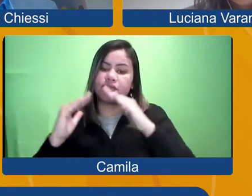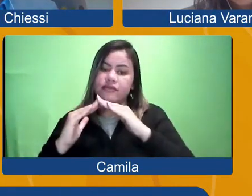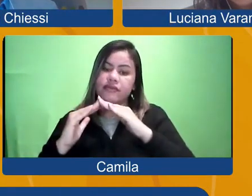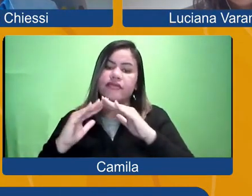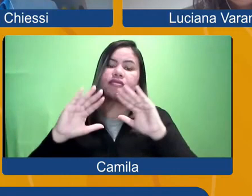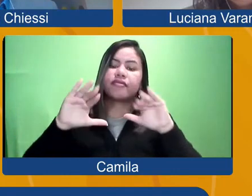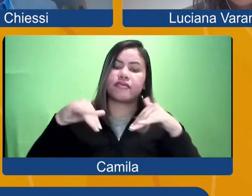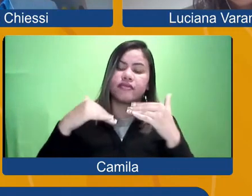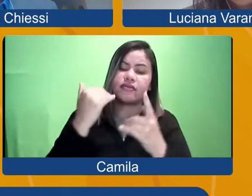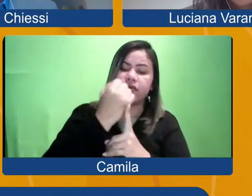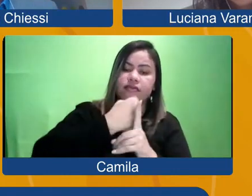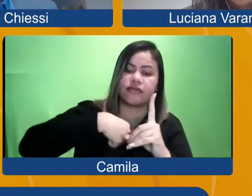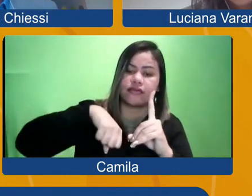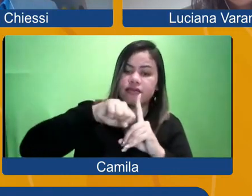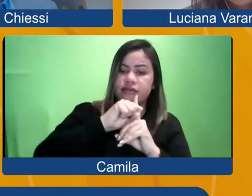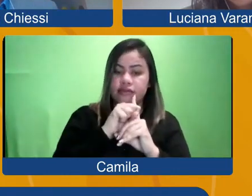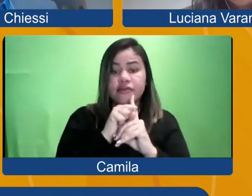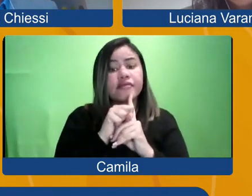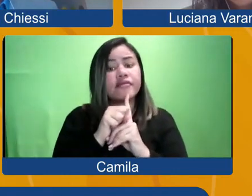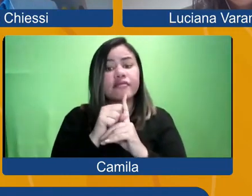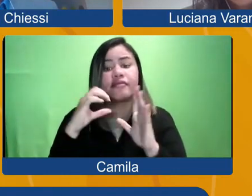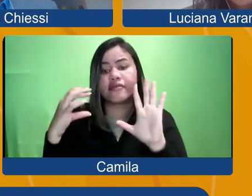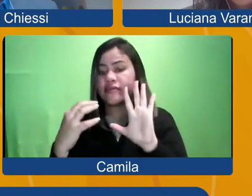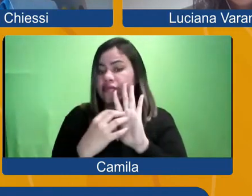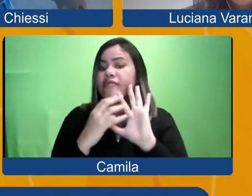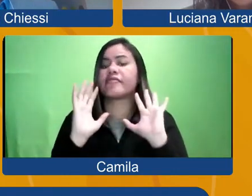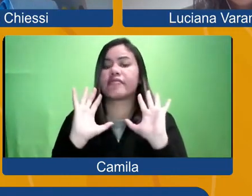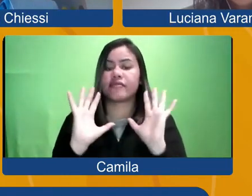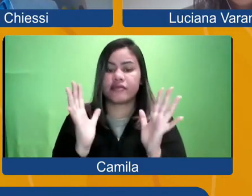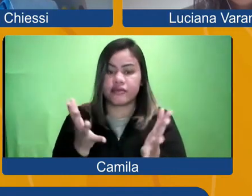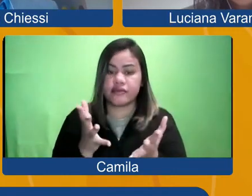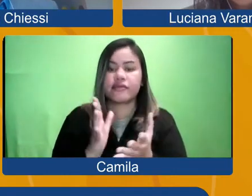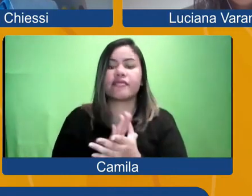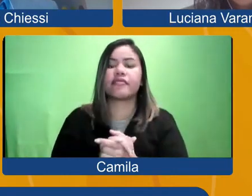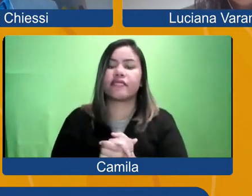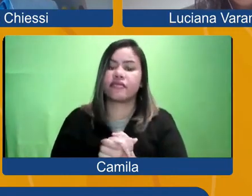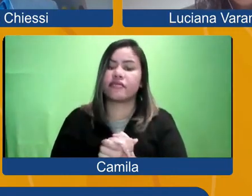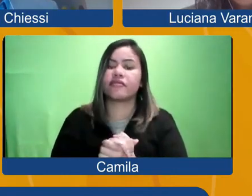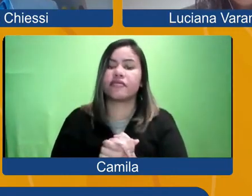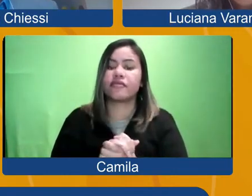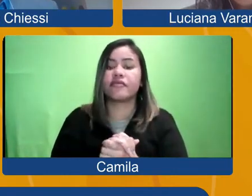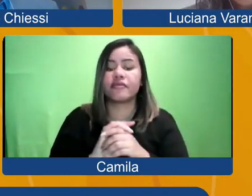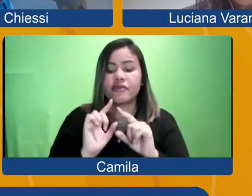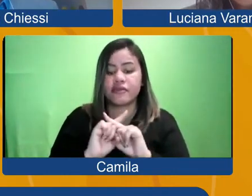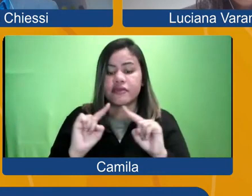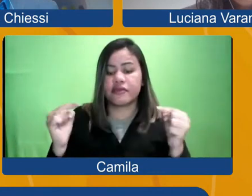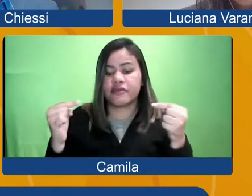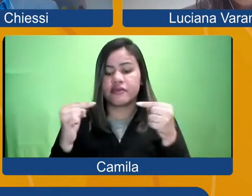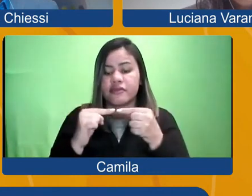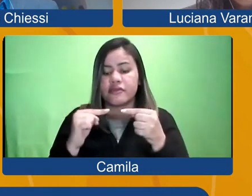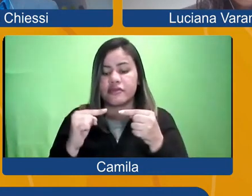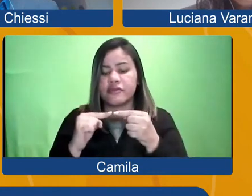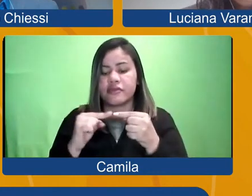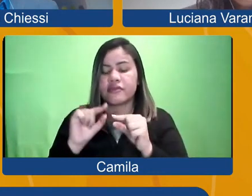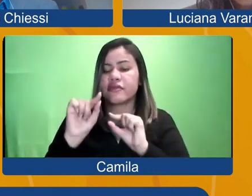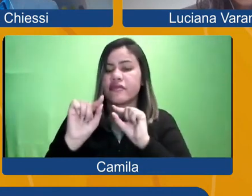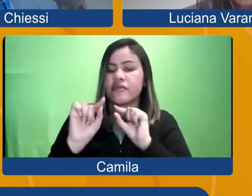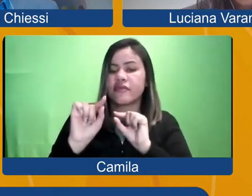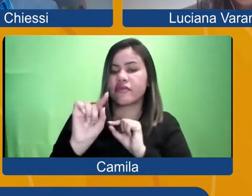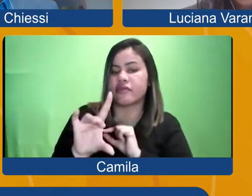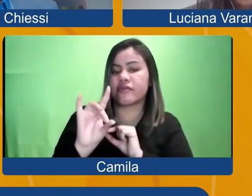comunidade, isso vai ter um impacto, né? Mas isso só também não basta. Eu acho que é muito